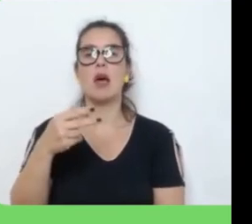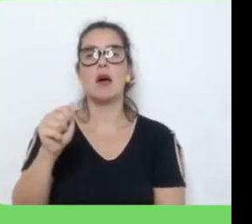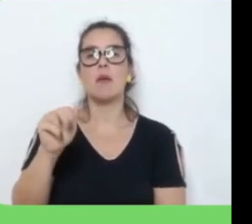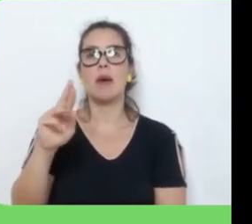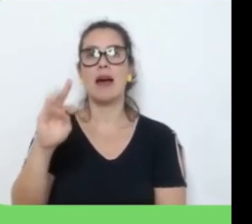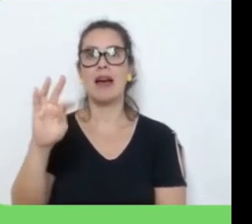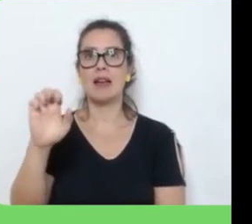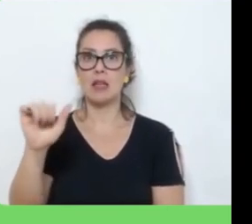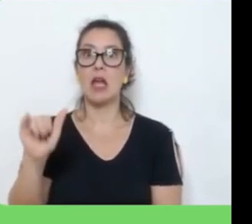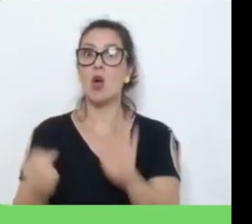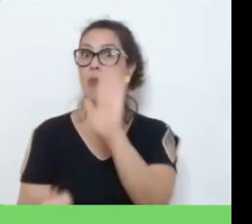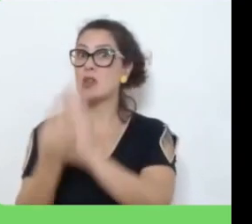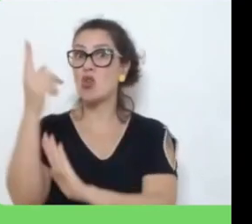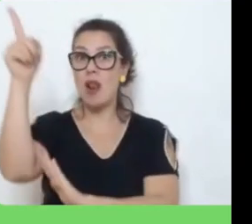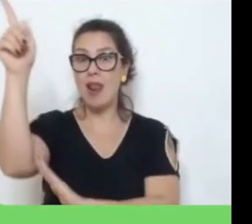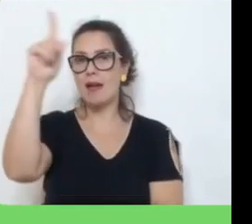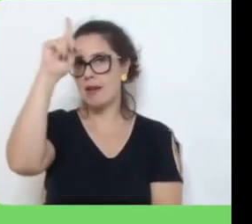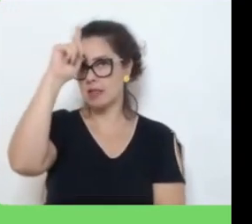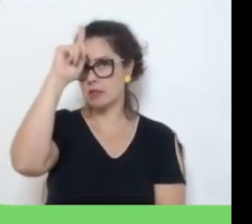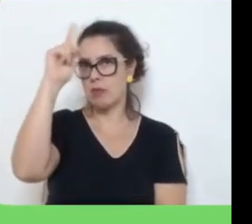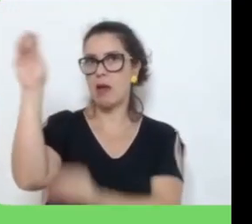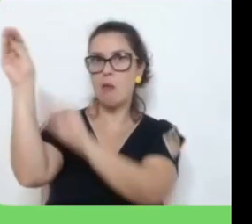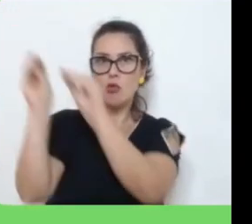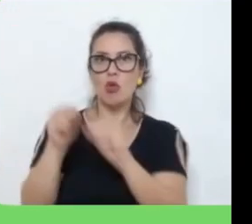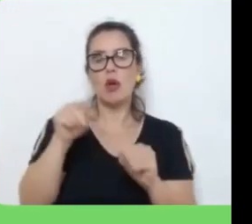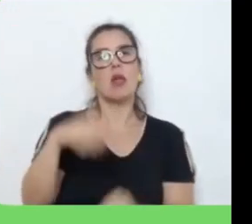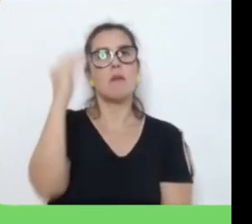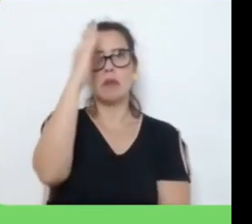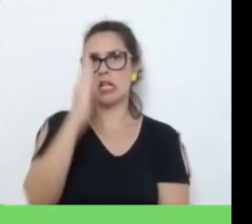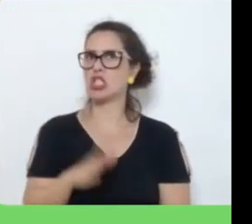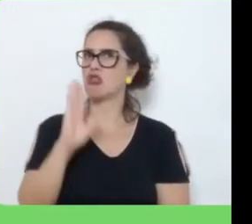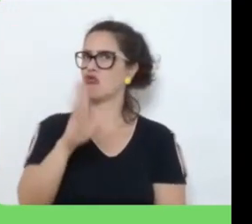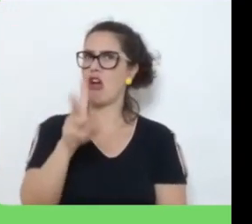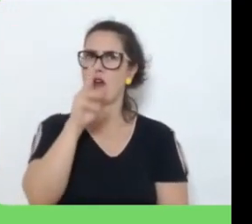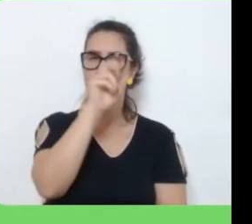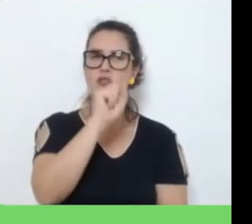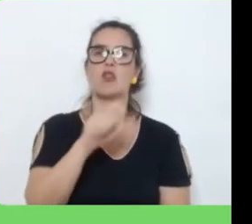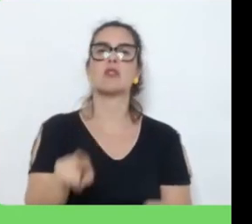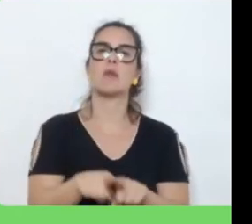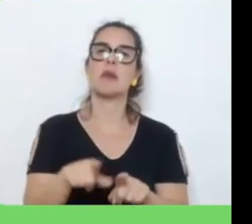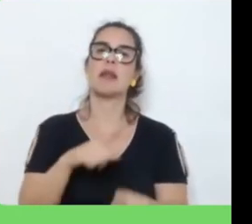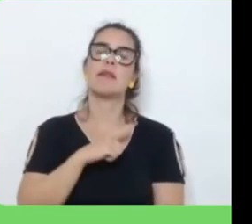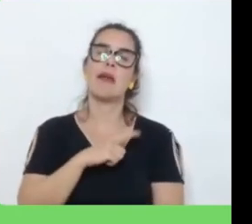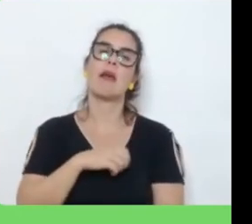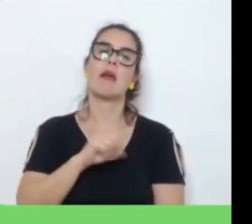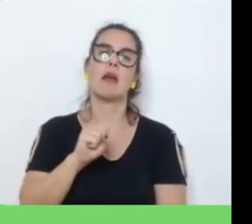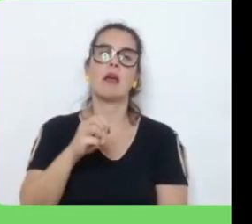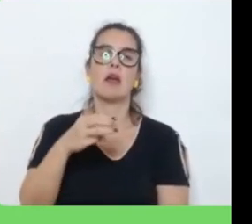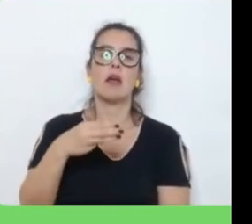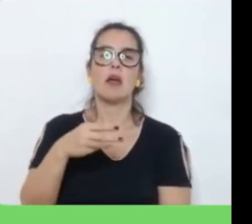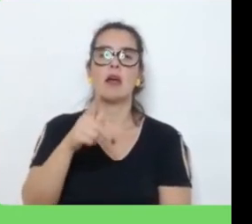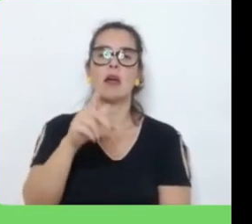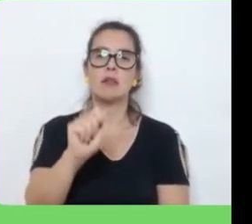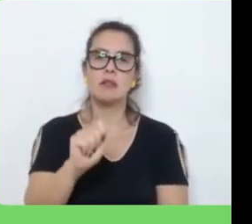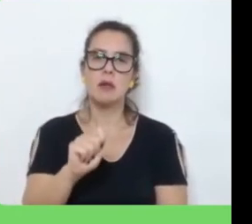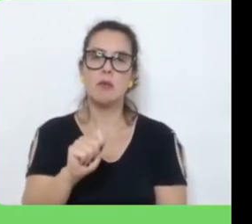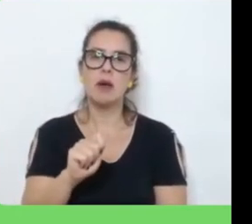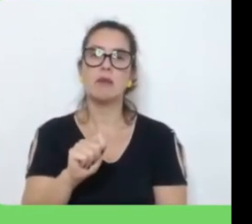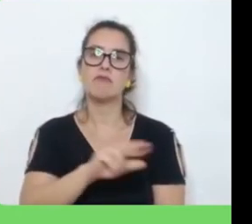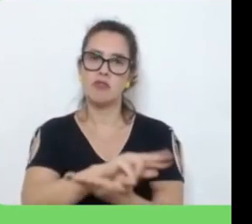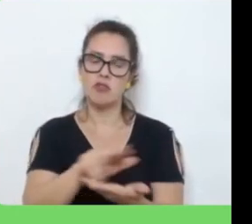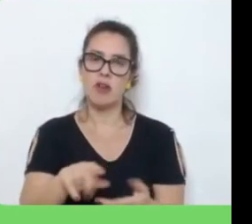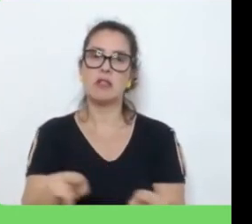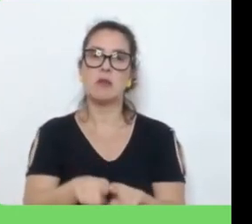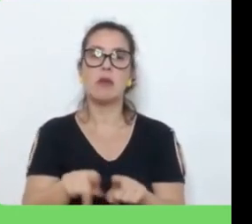eh com muita força atualmente tá regionalizado tem a Sampa diversa que atua bastante na Global game jun tem a